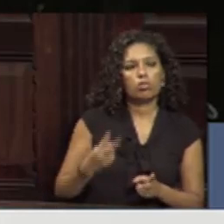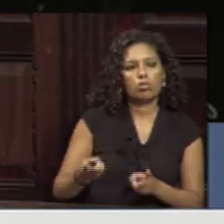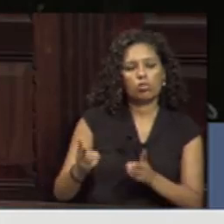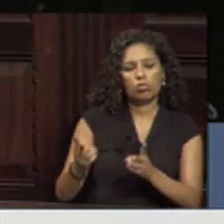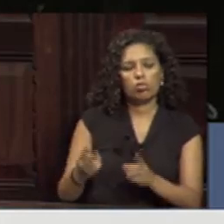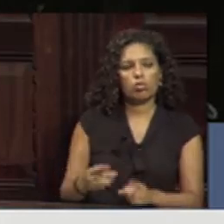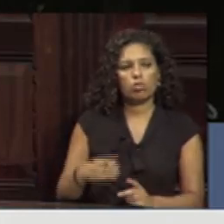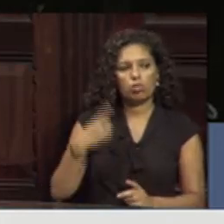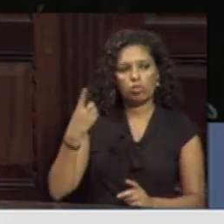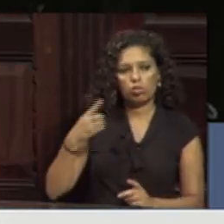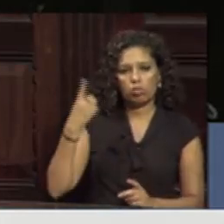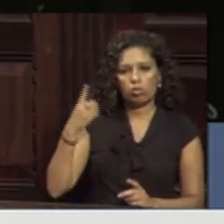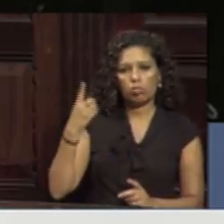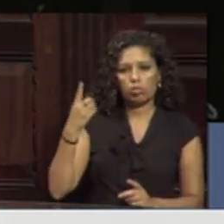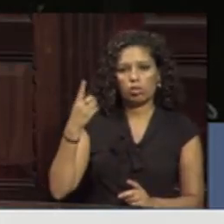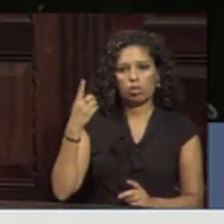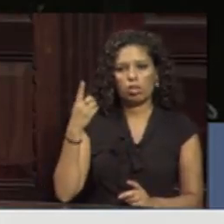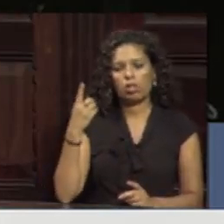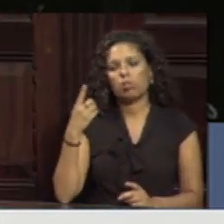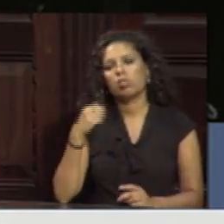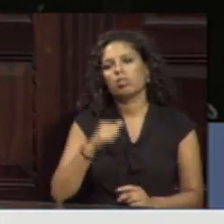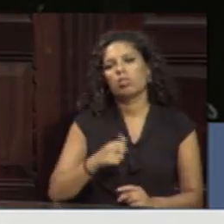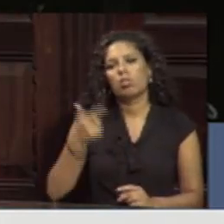deputado Samuel Malafaia.